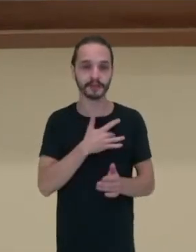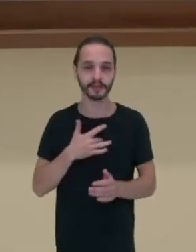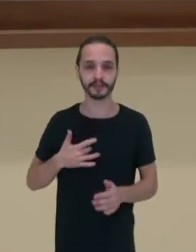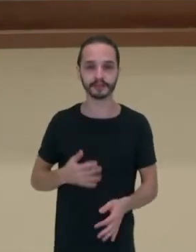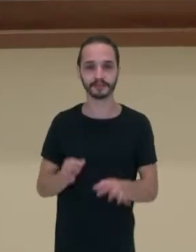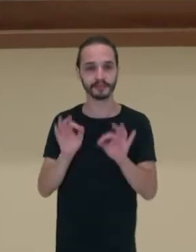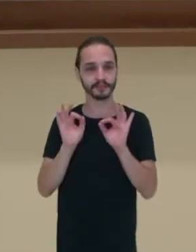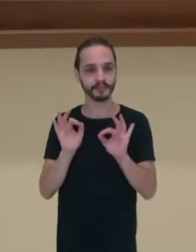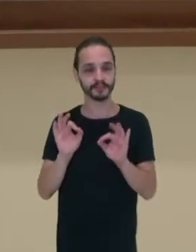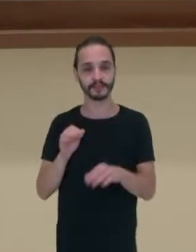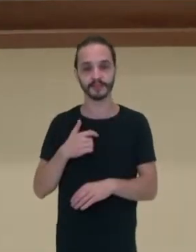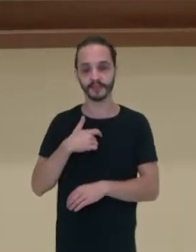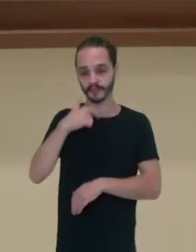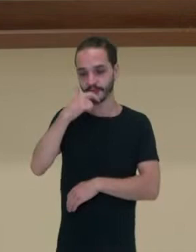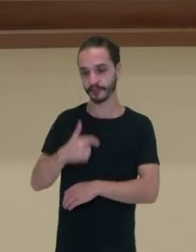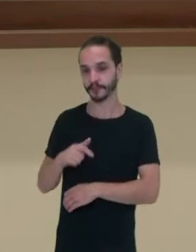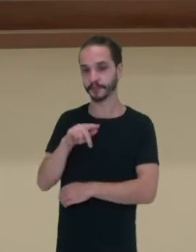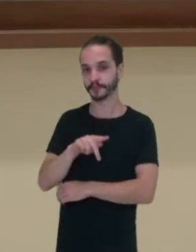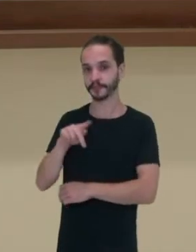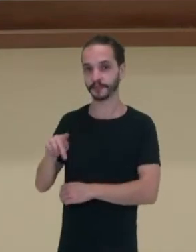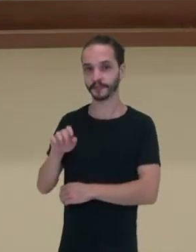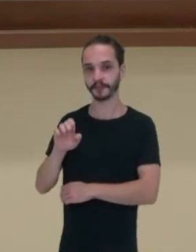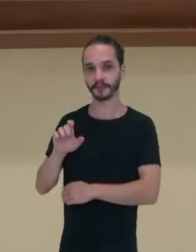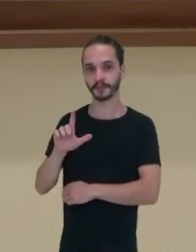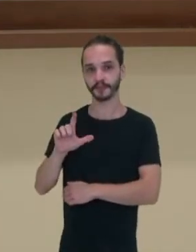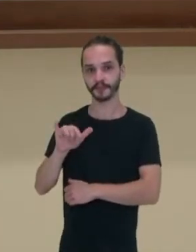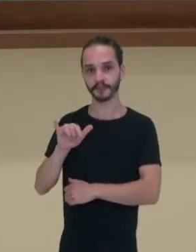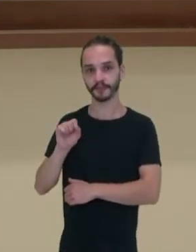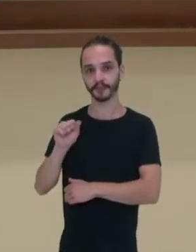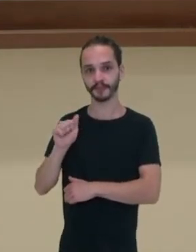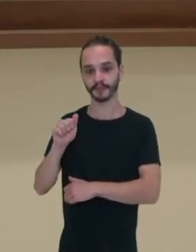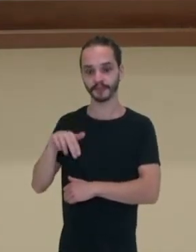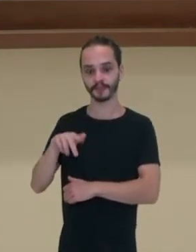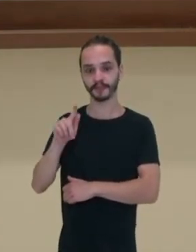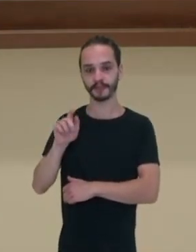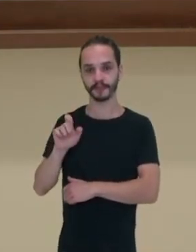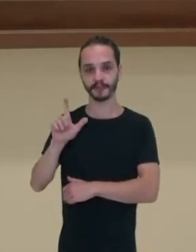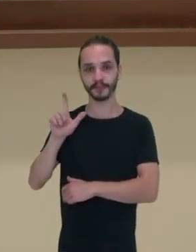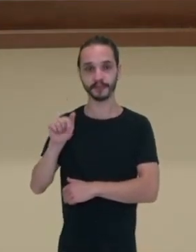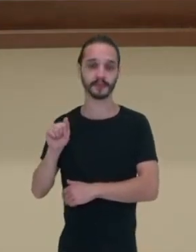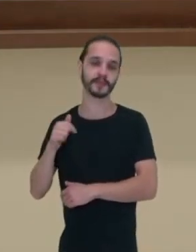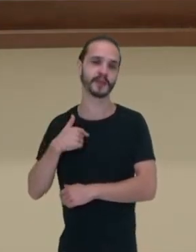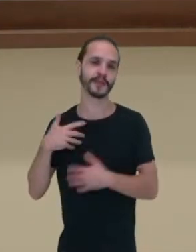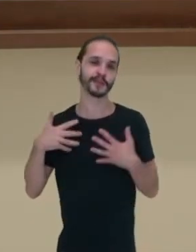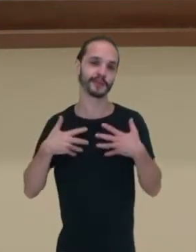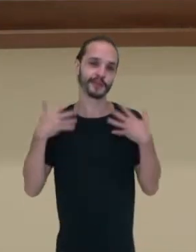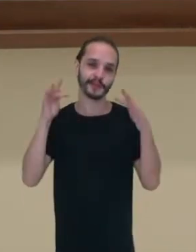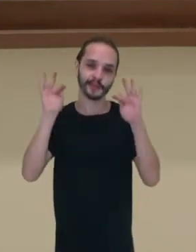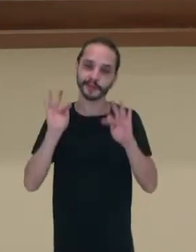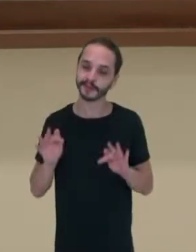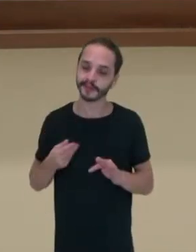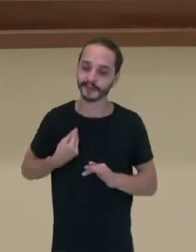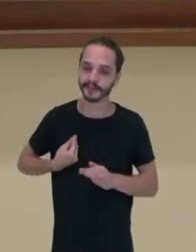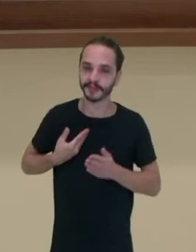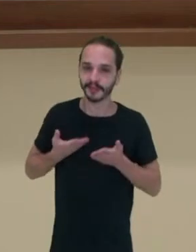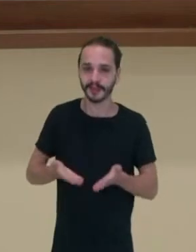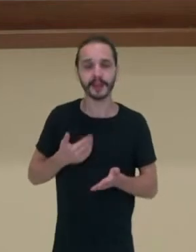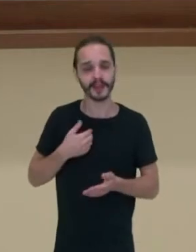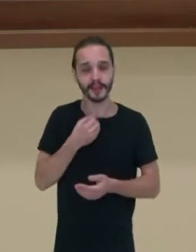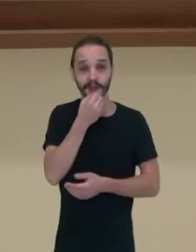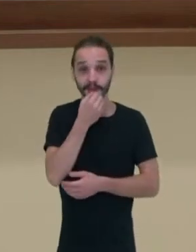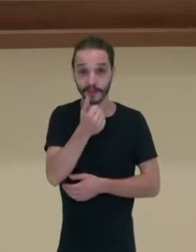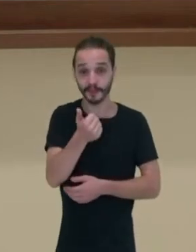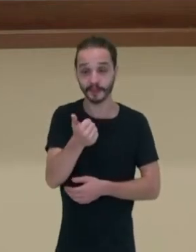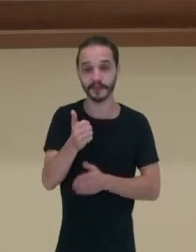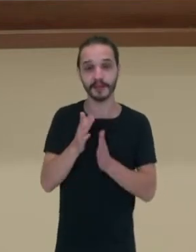saúde. Sou a professora Elisângela, se você esqueceu, estou muito feliz de estar aqui contigo, estou muito bem, graças a Deus.